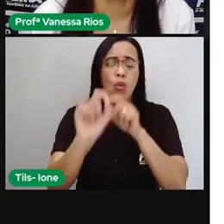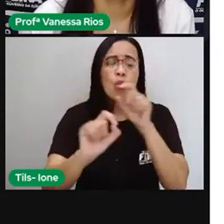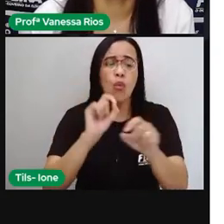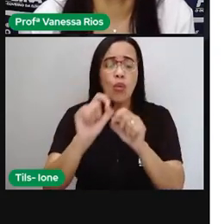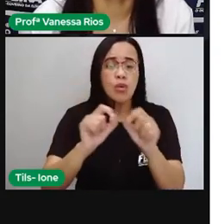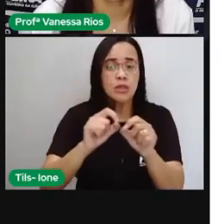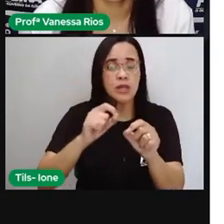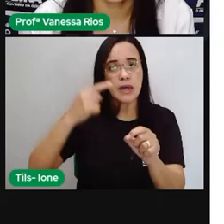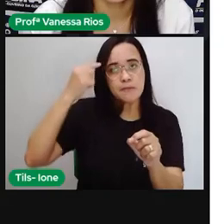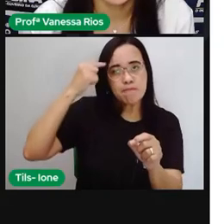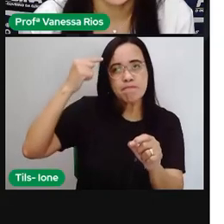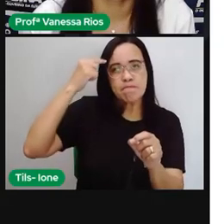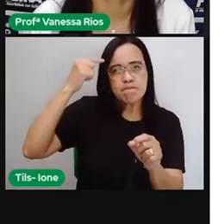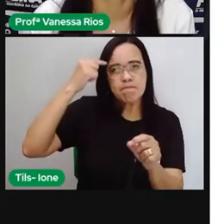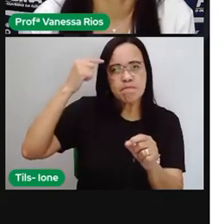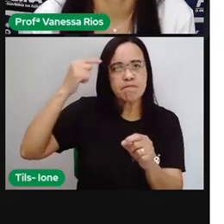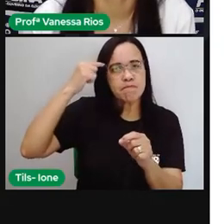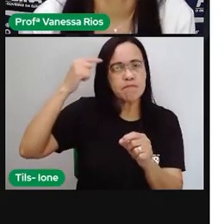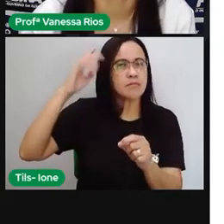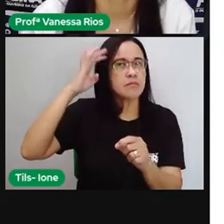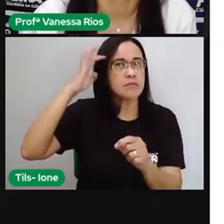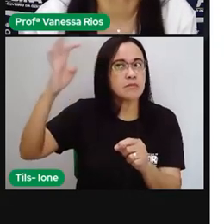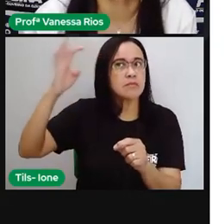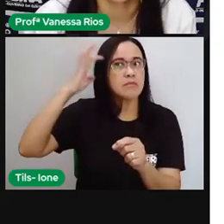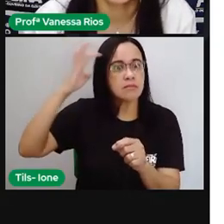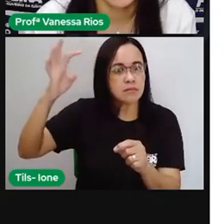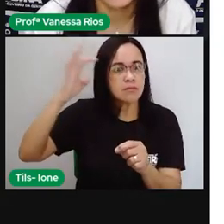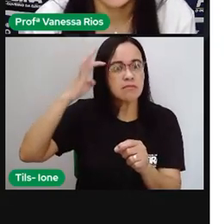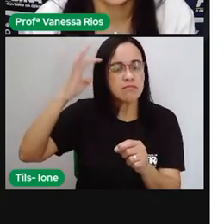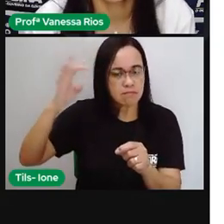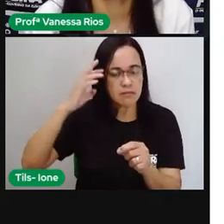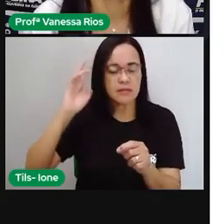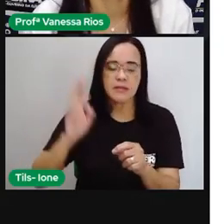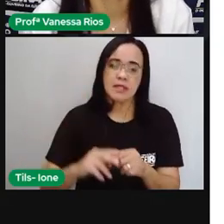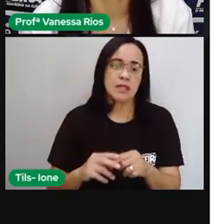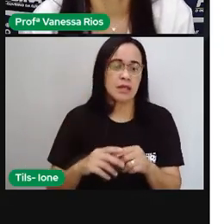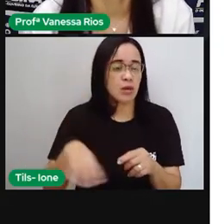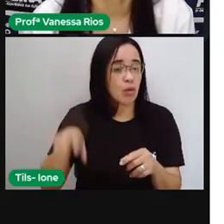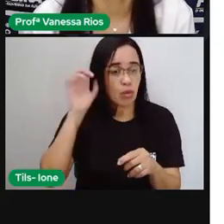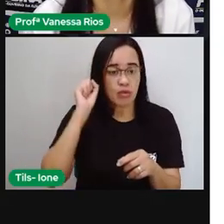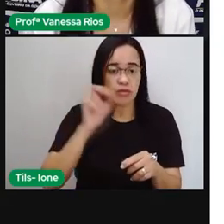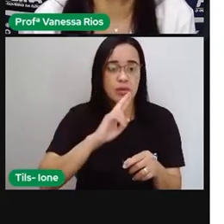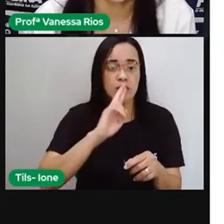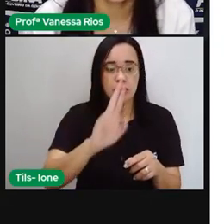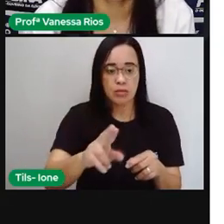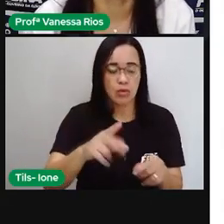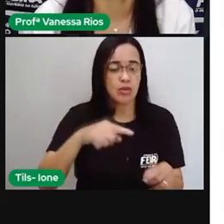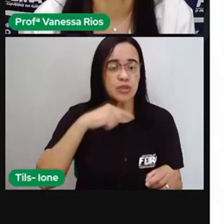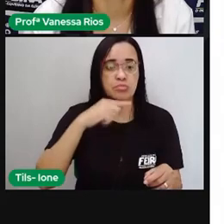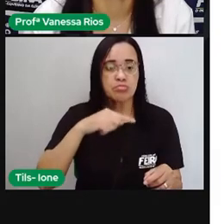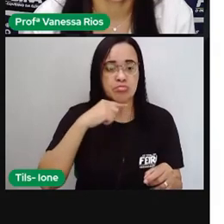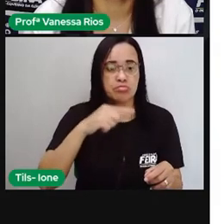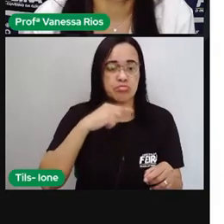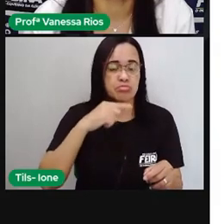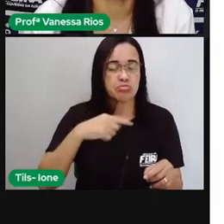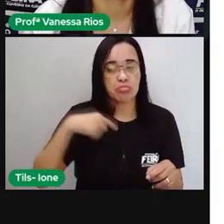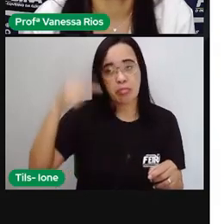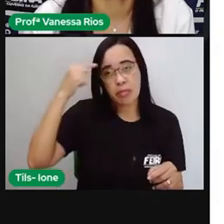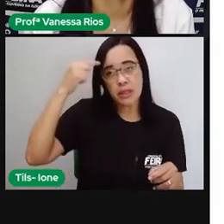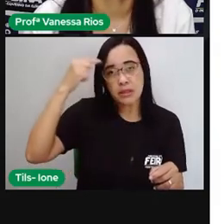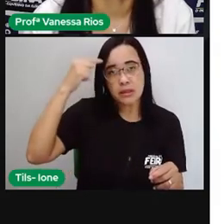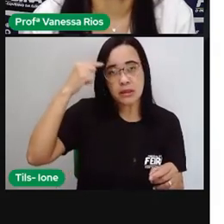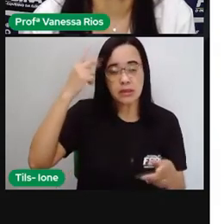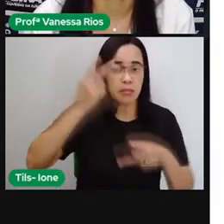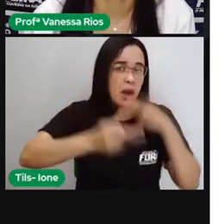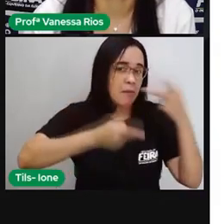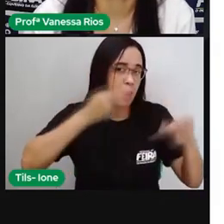Pensem aí, reflitam, né? A Pro não tem como ouvir aí as respostas que vocês podem dar, podem pensar, né, e